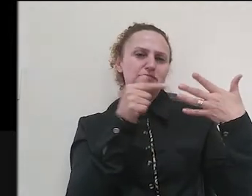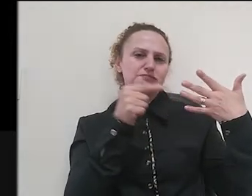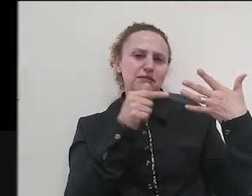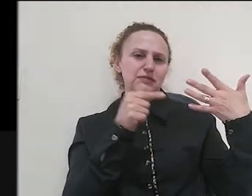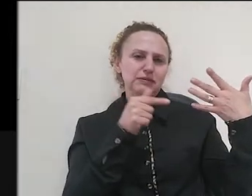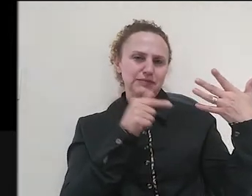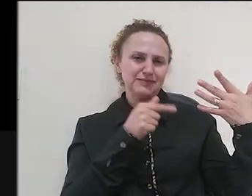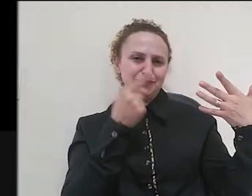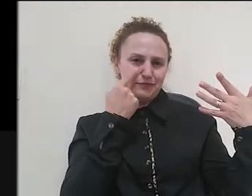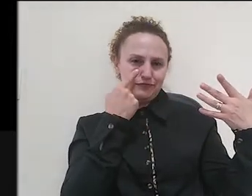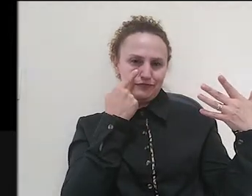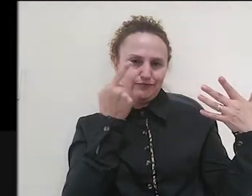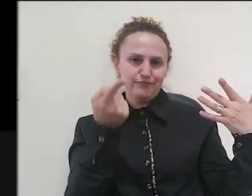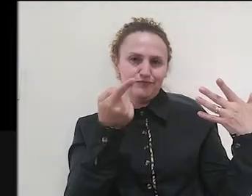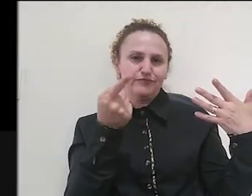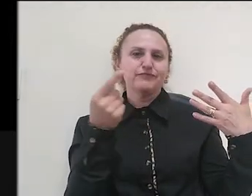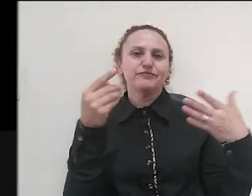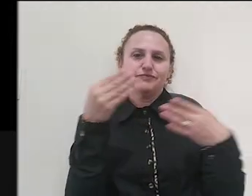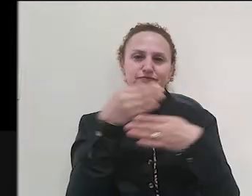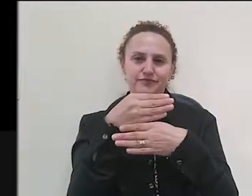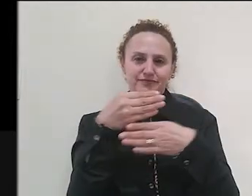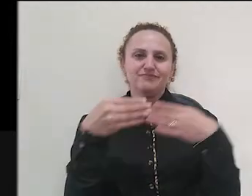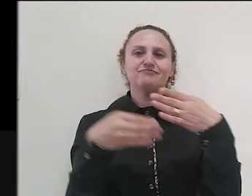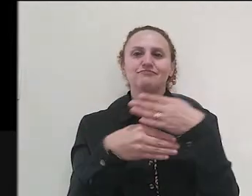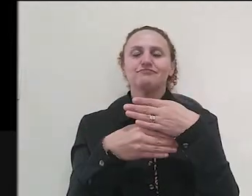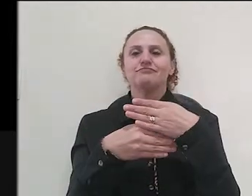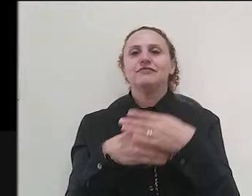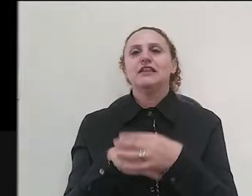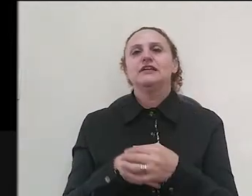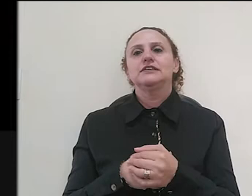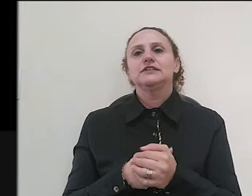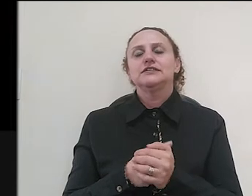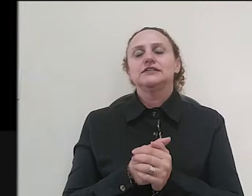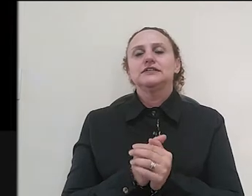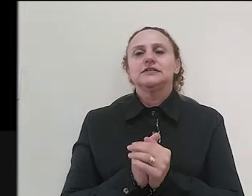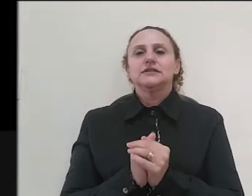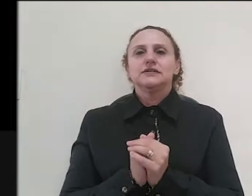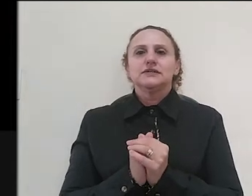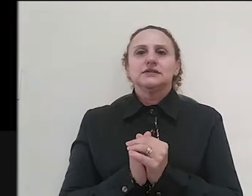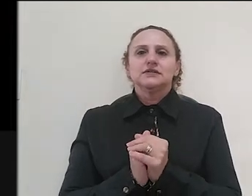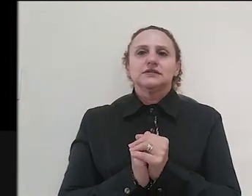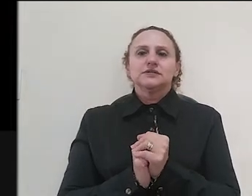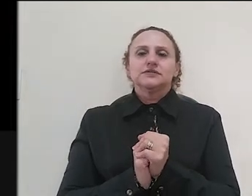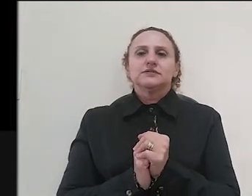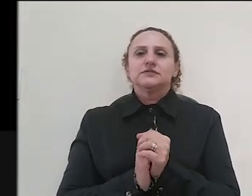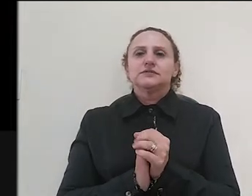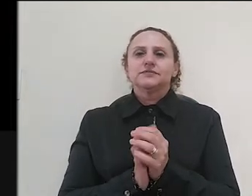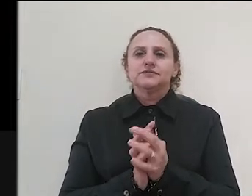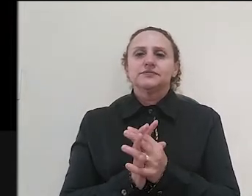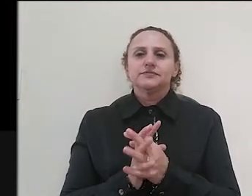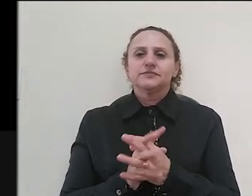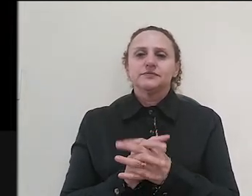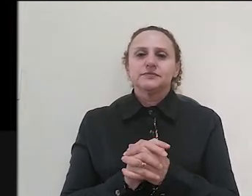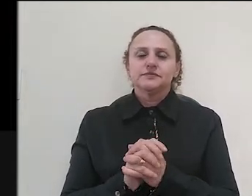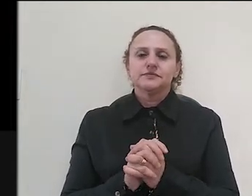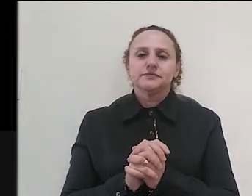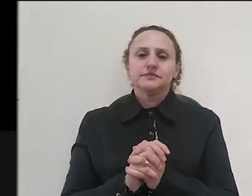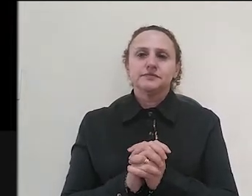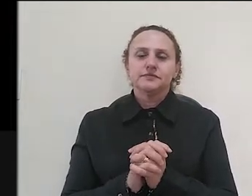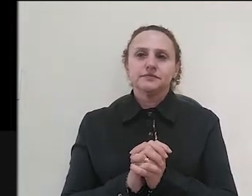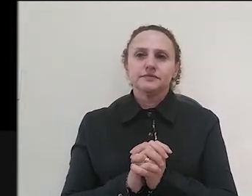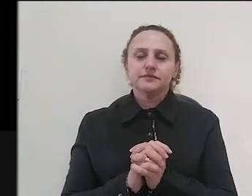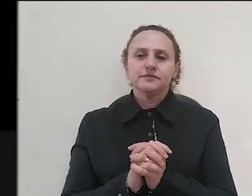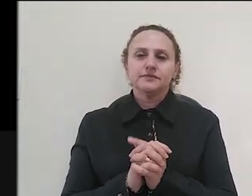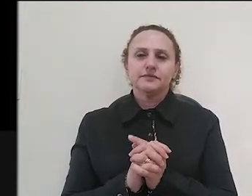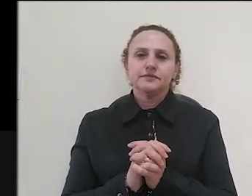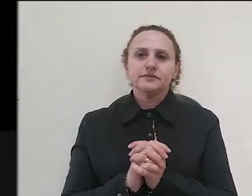Horácio. Também temos aqui o gênero romance antigo, o principal é o Satiricon, do Petrone. E na tragédia